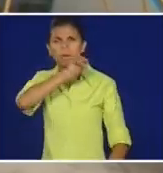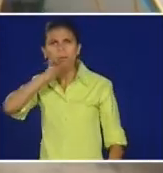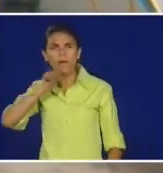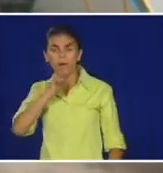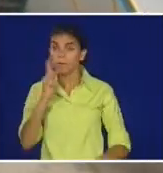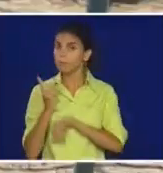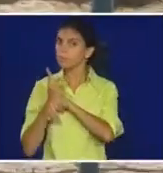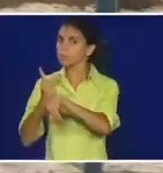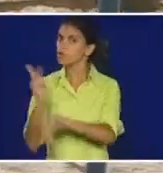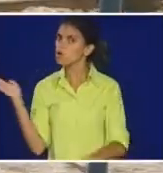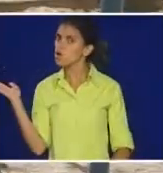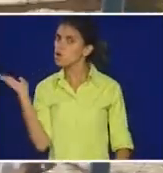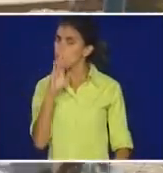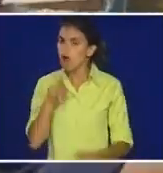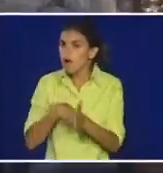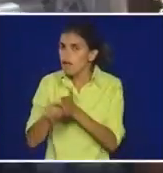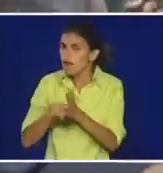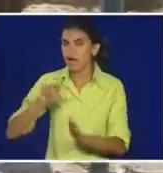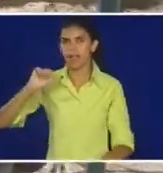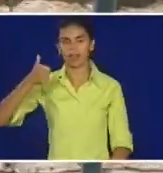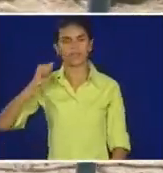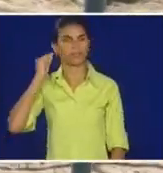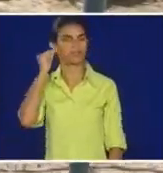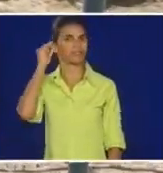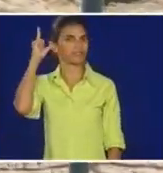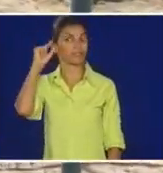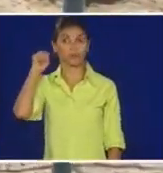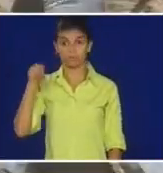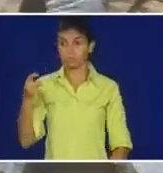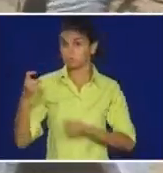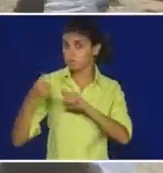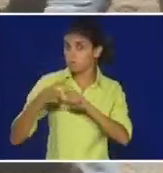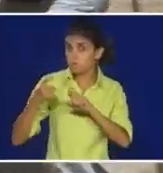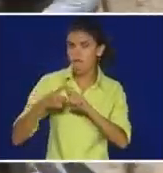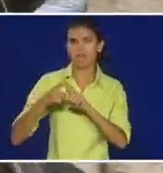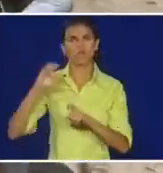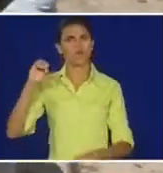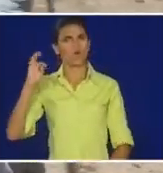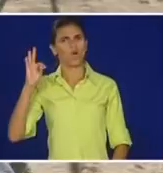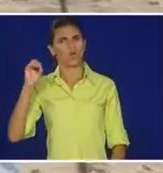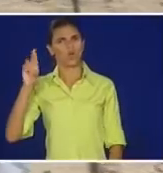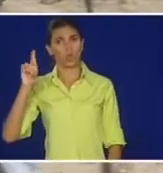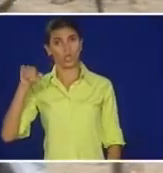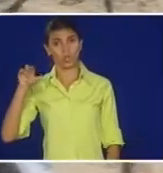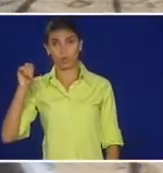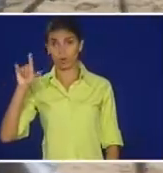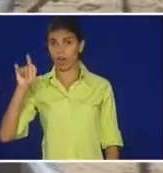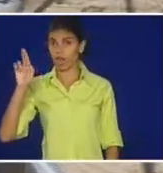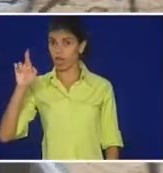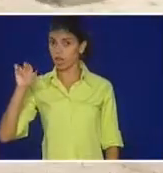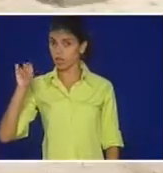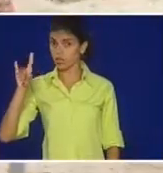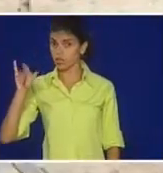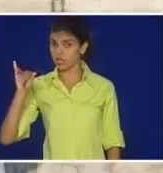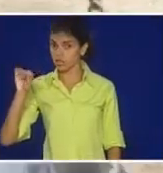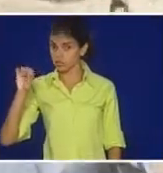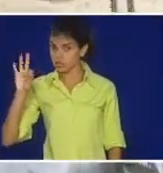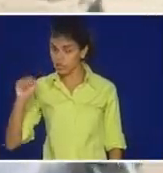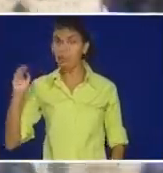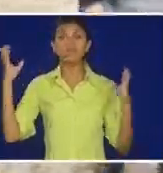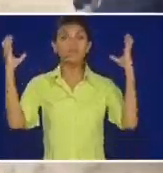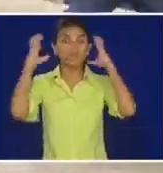de avaliação da audição, onde médicos otorrinolaringologistas e fonoaudiólogos especializados em